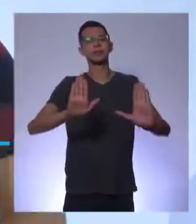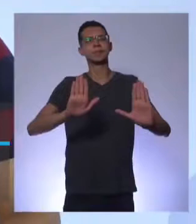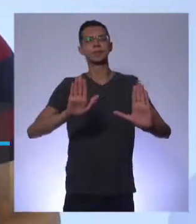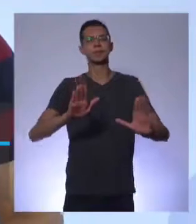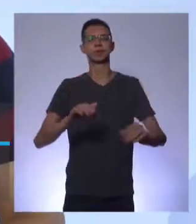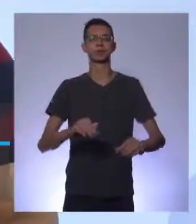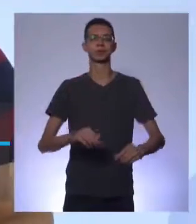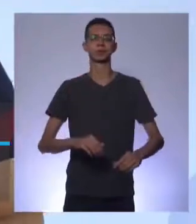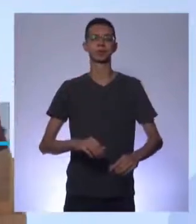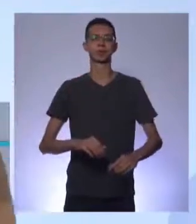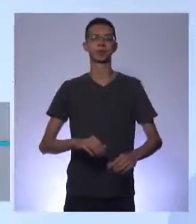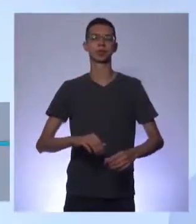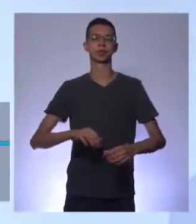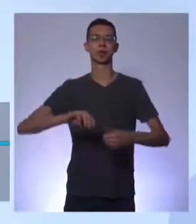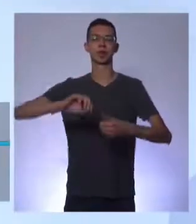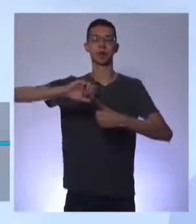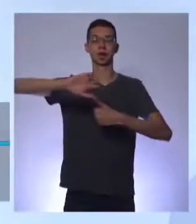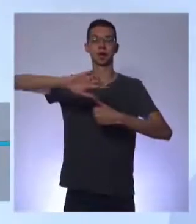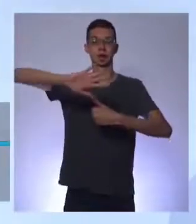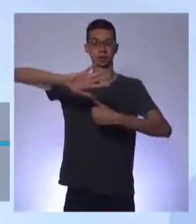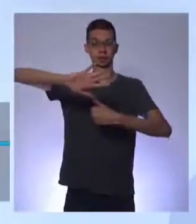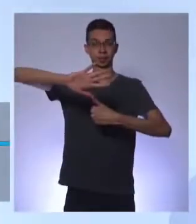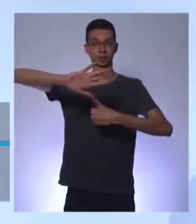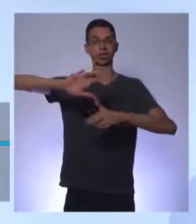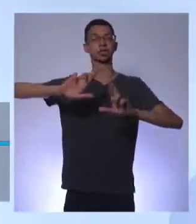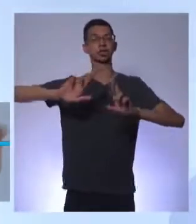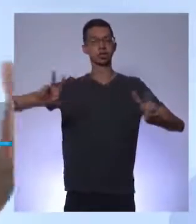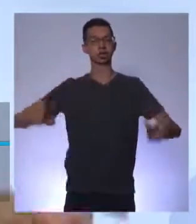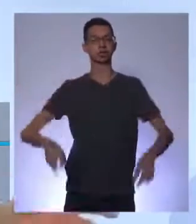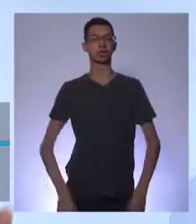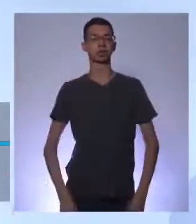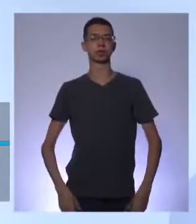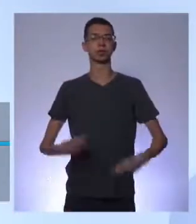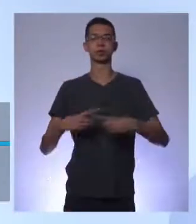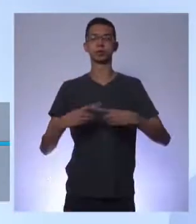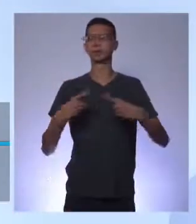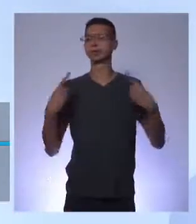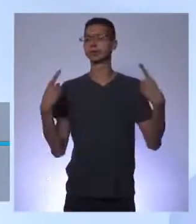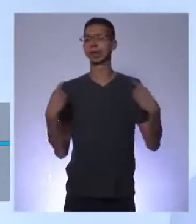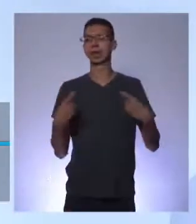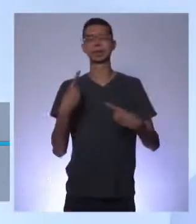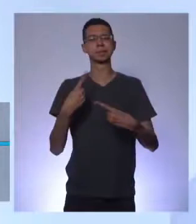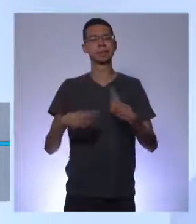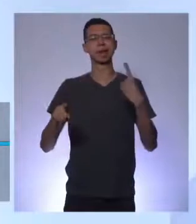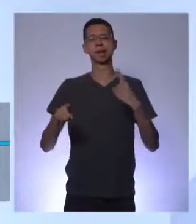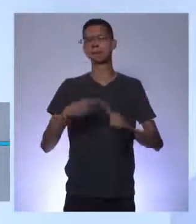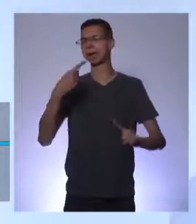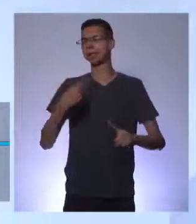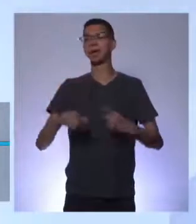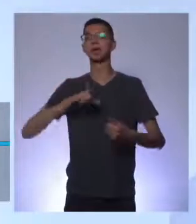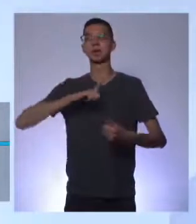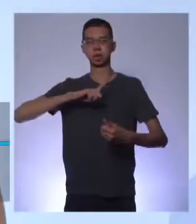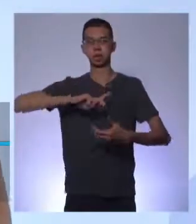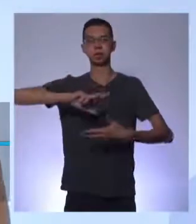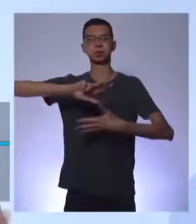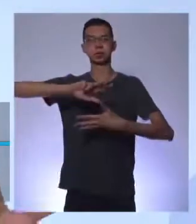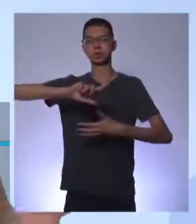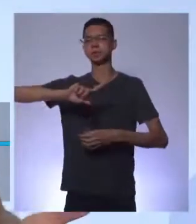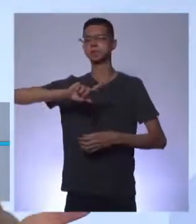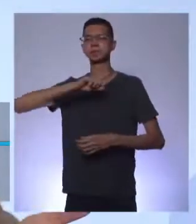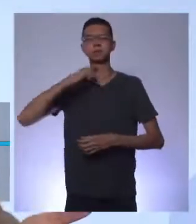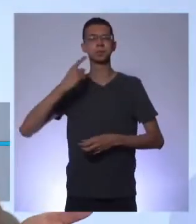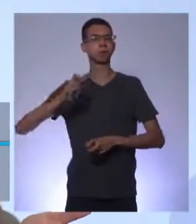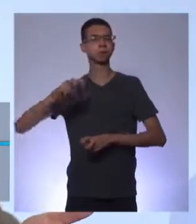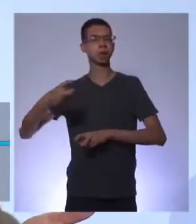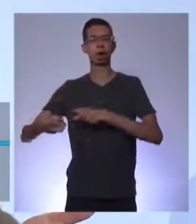da América do Norte, houve muito mais batalhas sangrentas na América Latina. E o